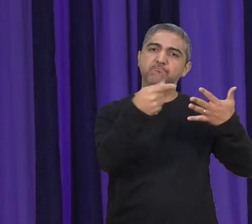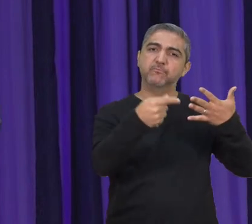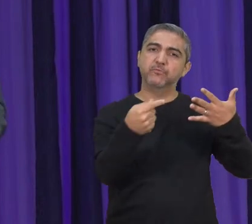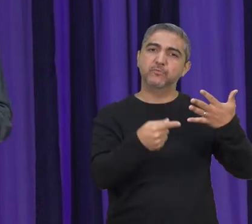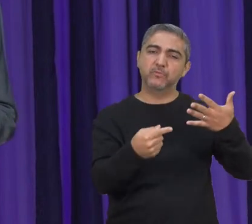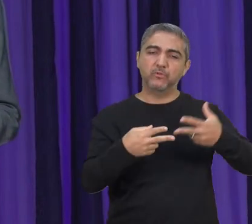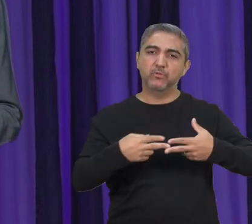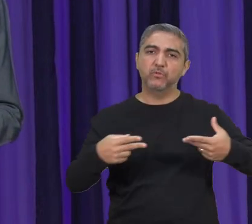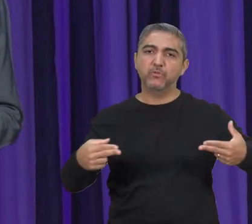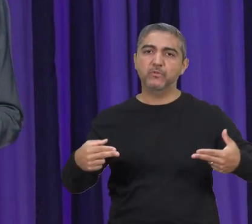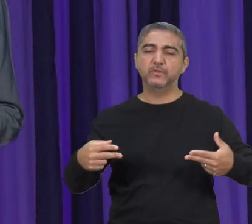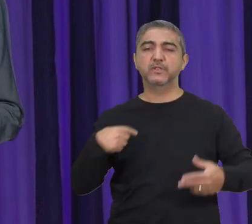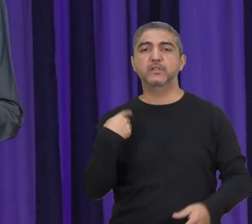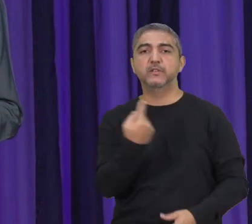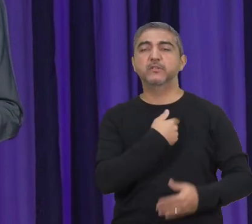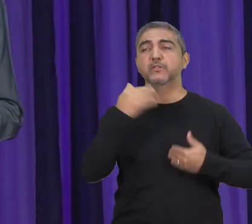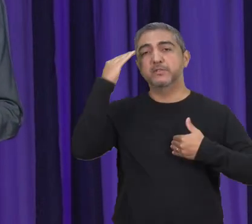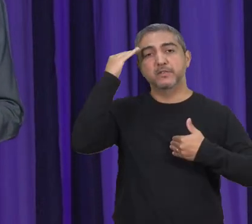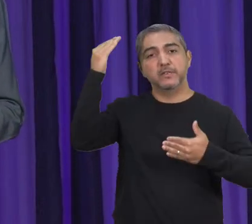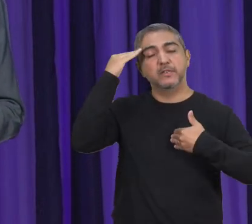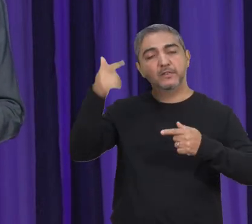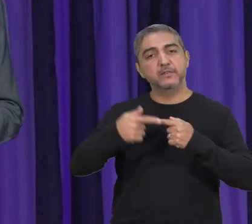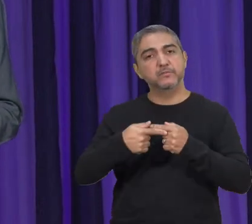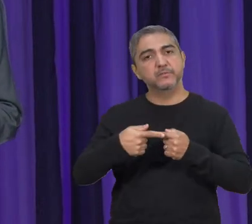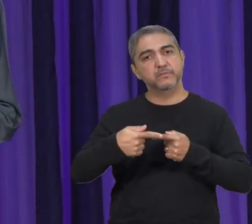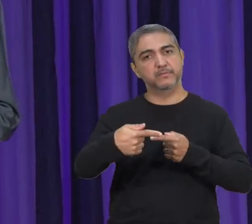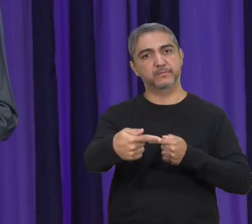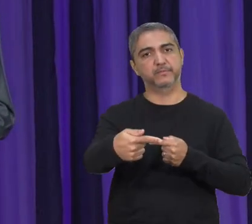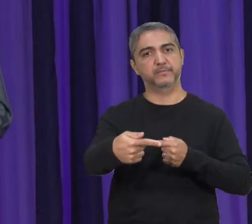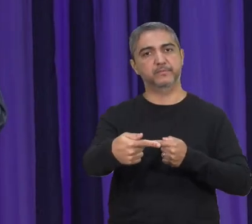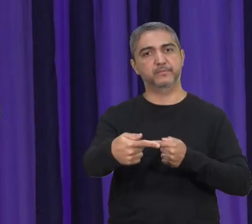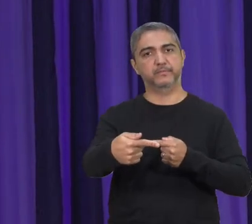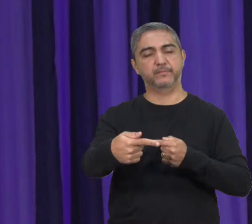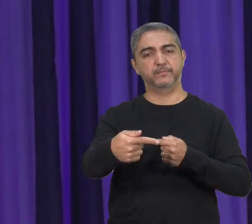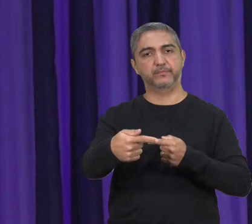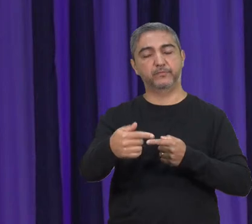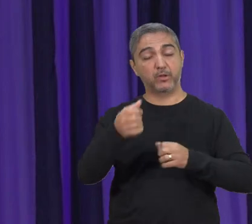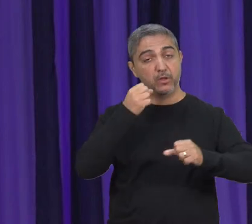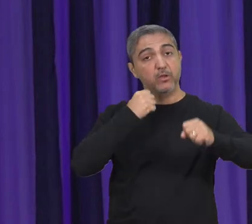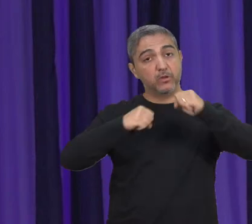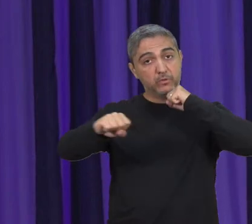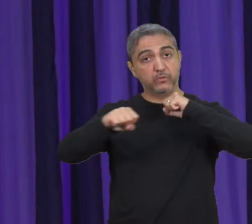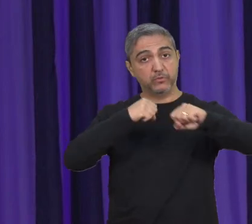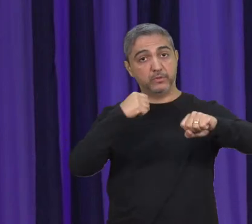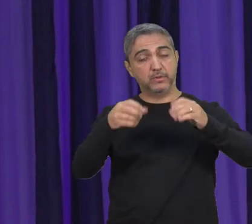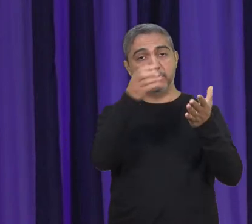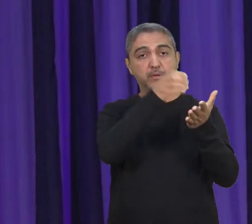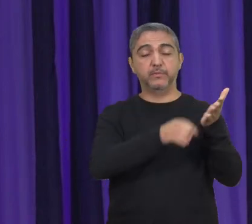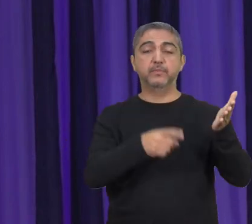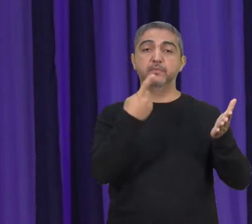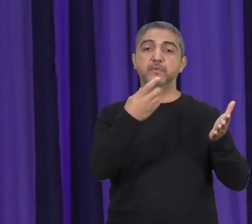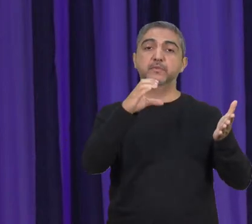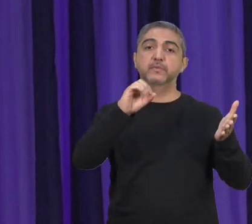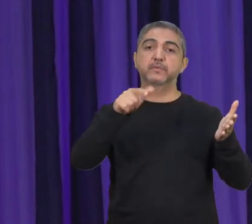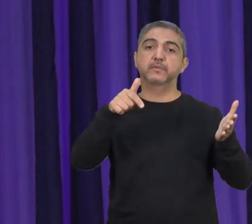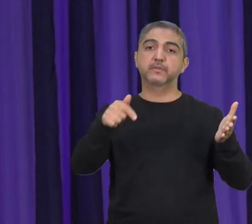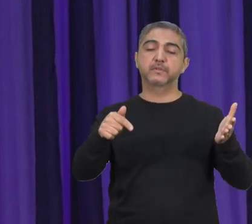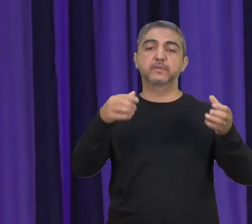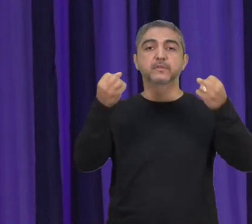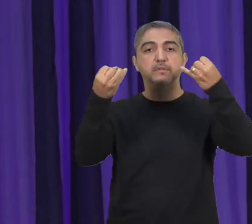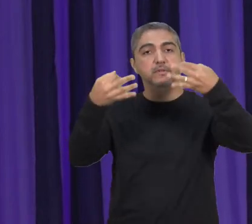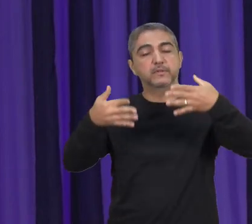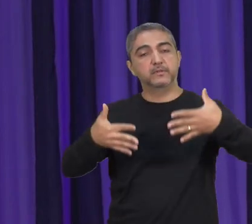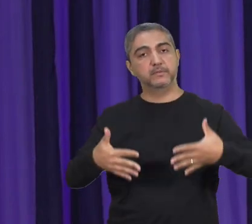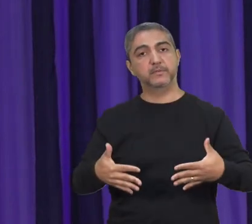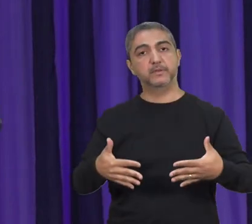a cada semana. E o Salmo 107:1 diz o seguinte: deem